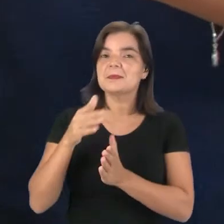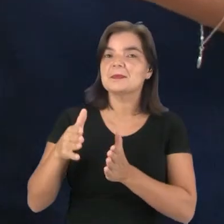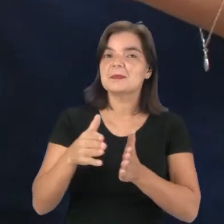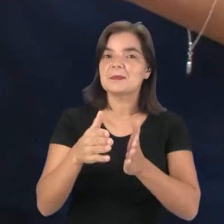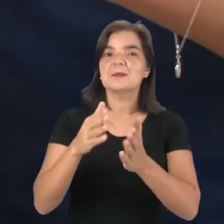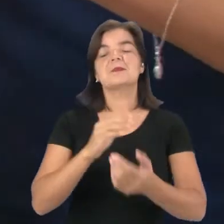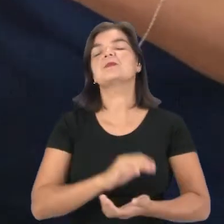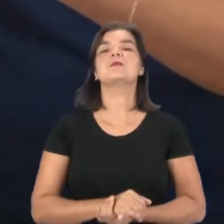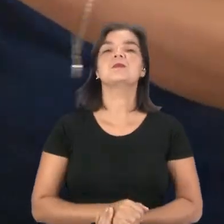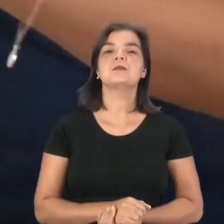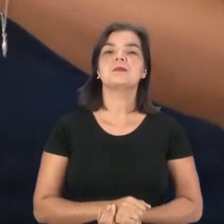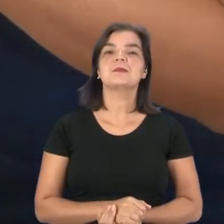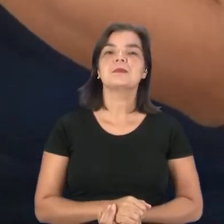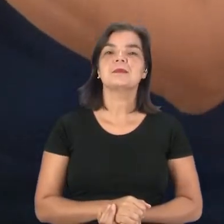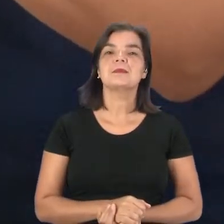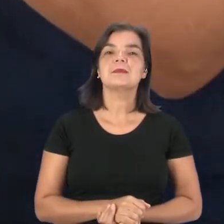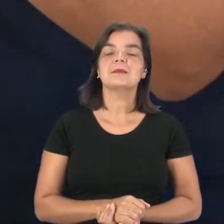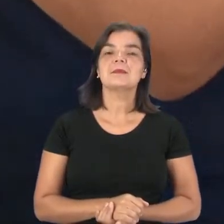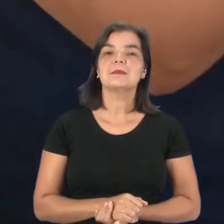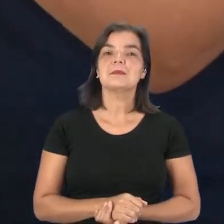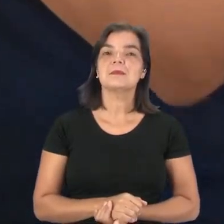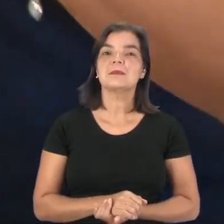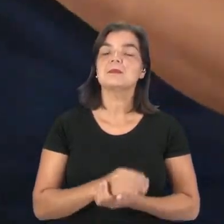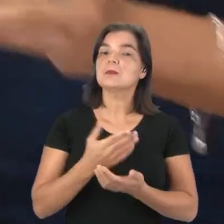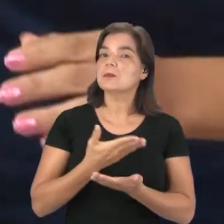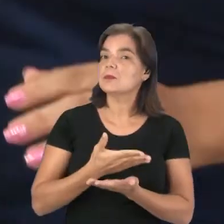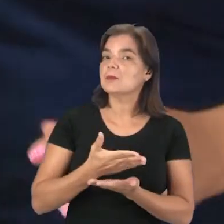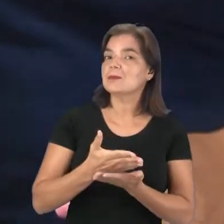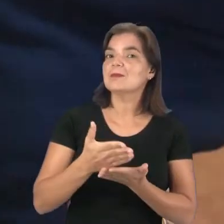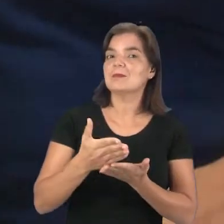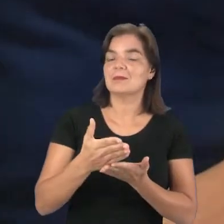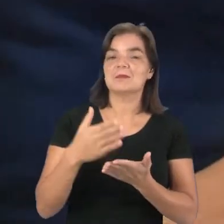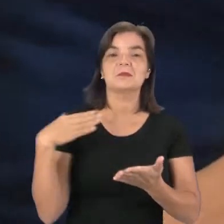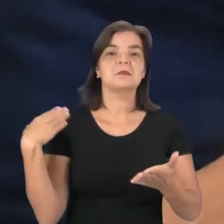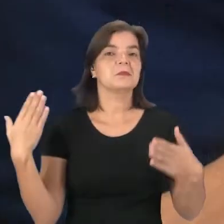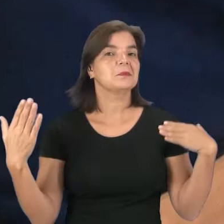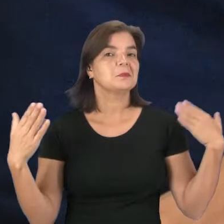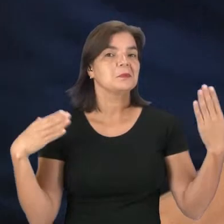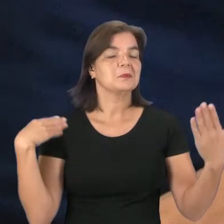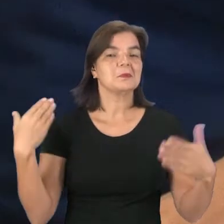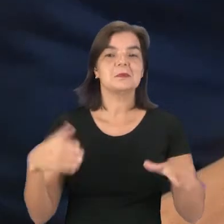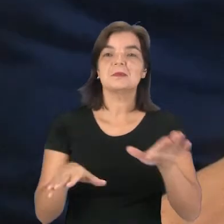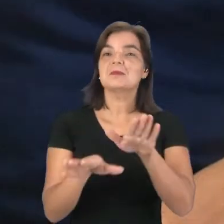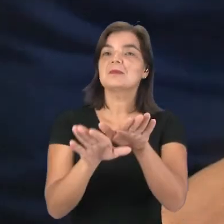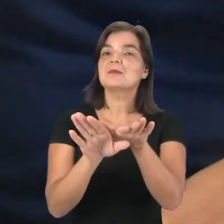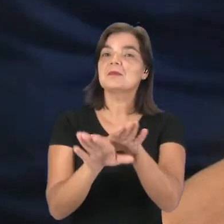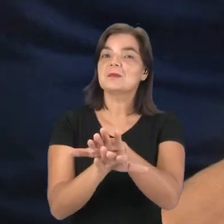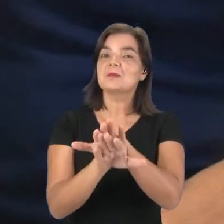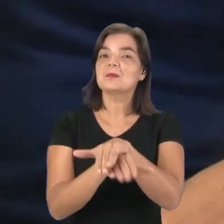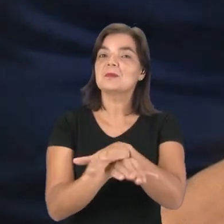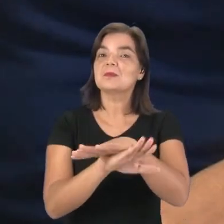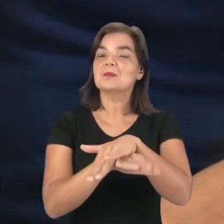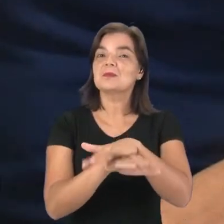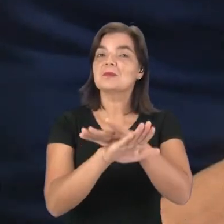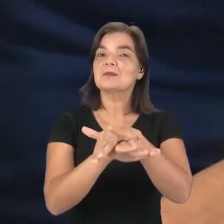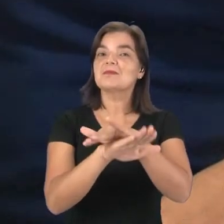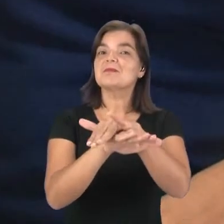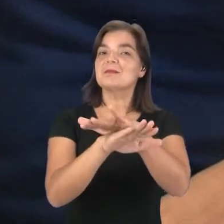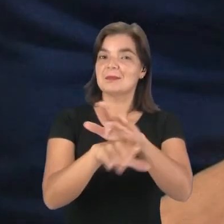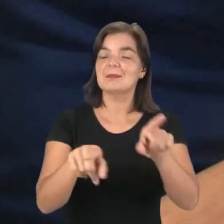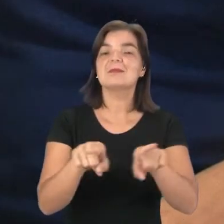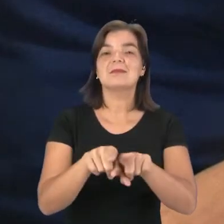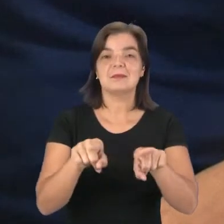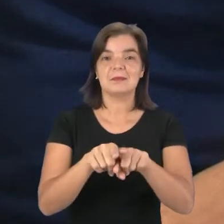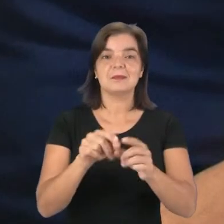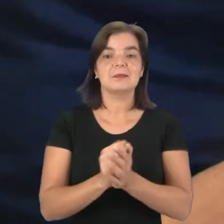do Lago Então ela quando foi dá a volta no Lago ela encontrou o que ela encontrou essa